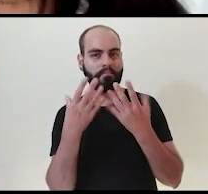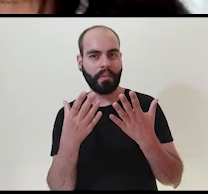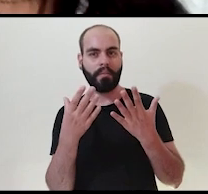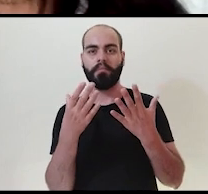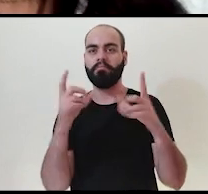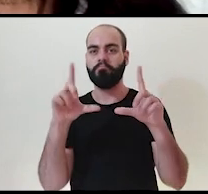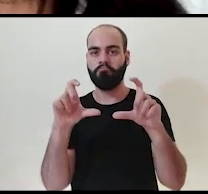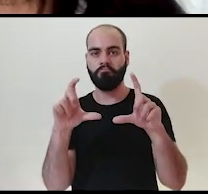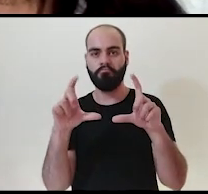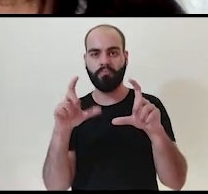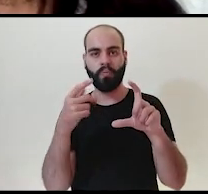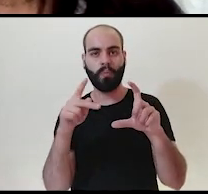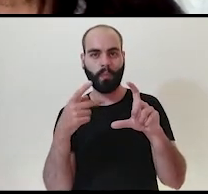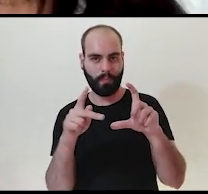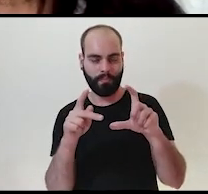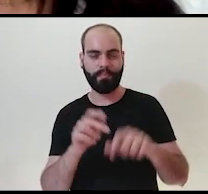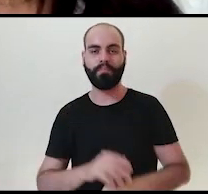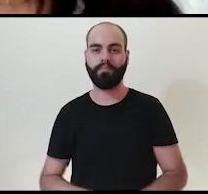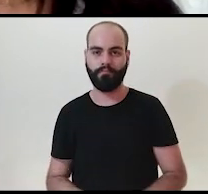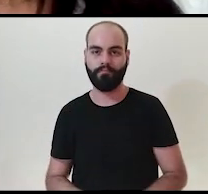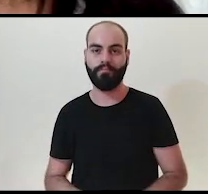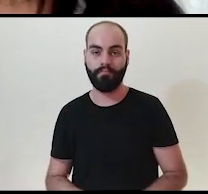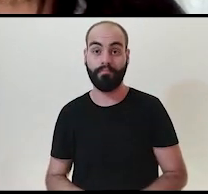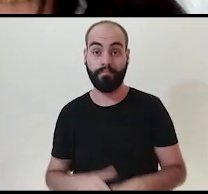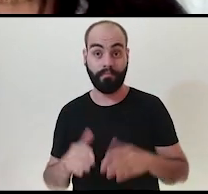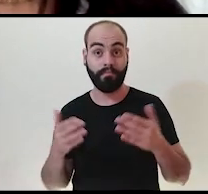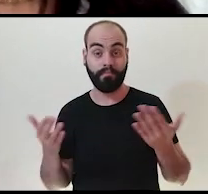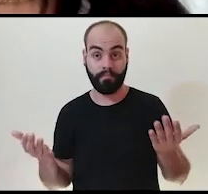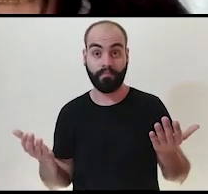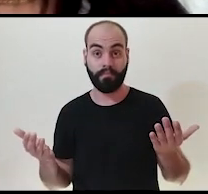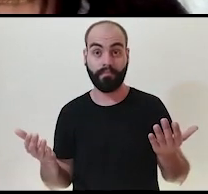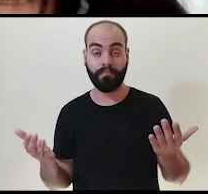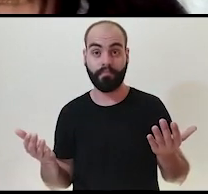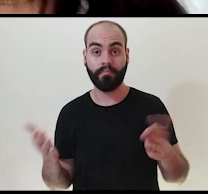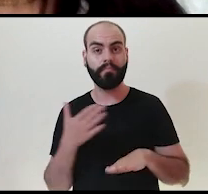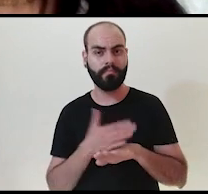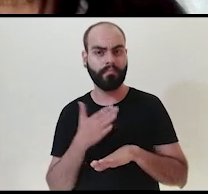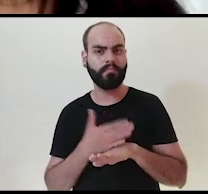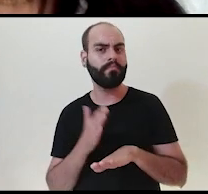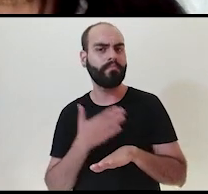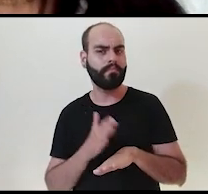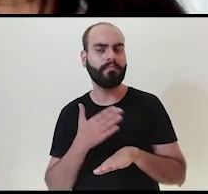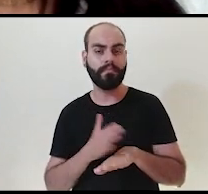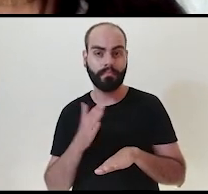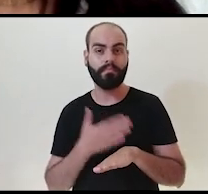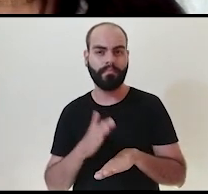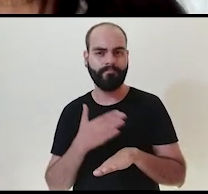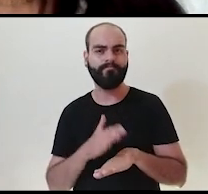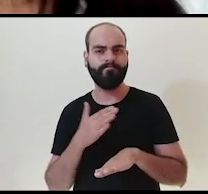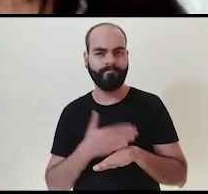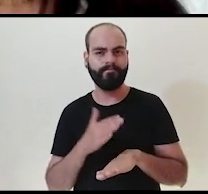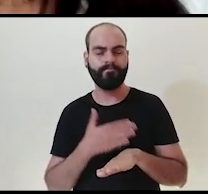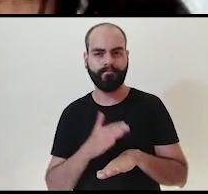foto. Então, isso também é um treino que a gente faz, né?